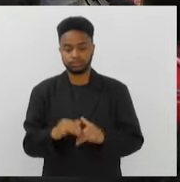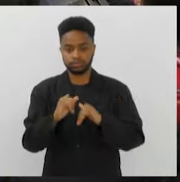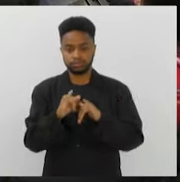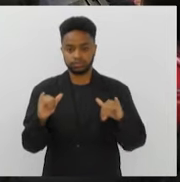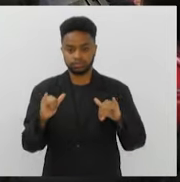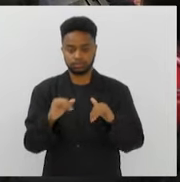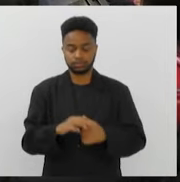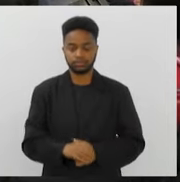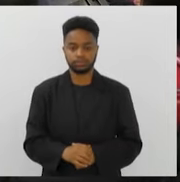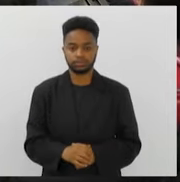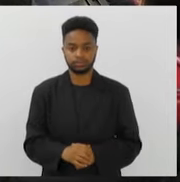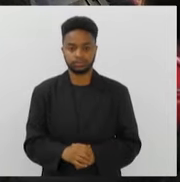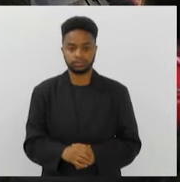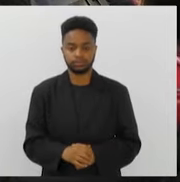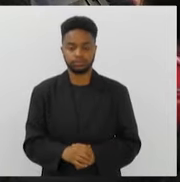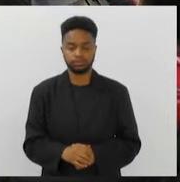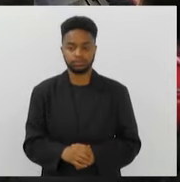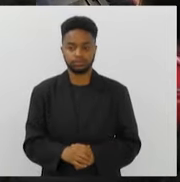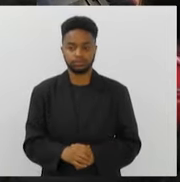Anuncio.